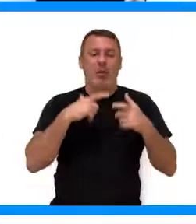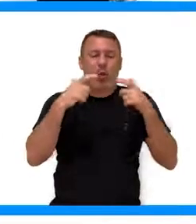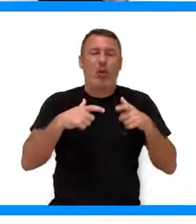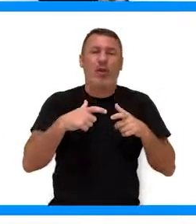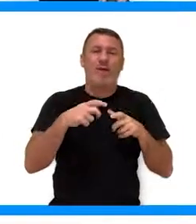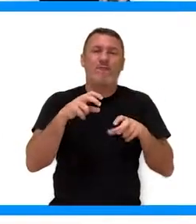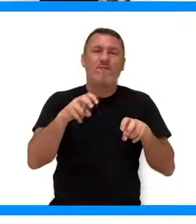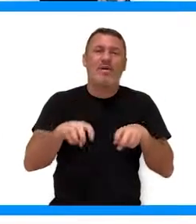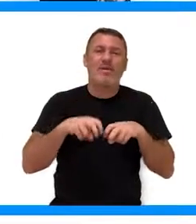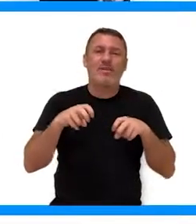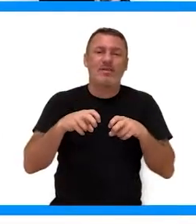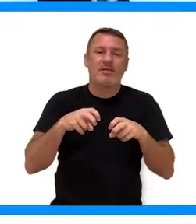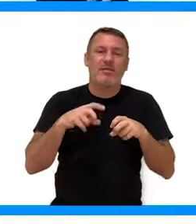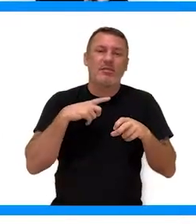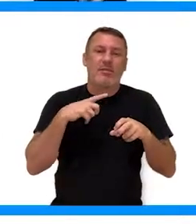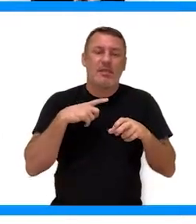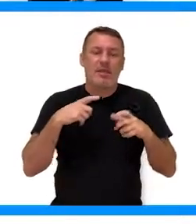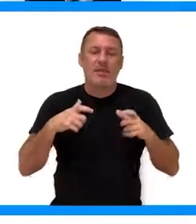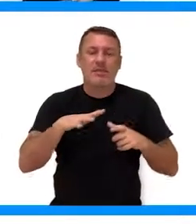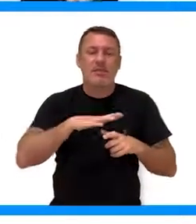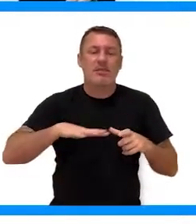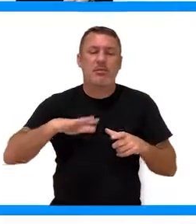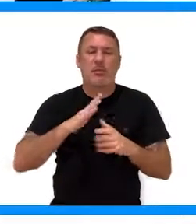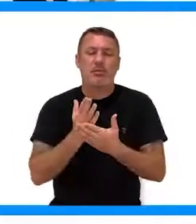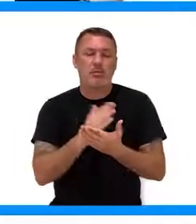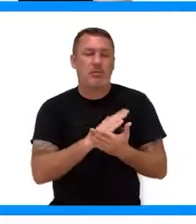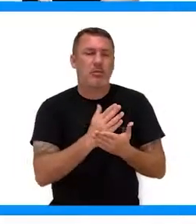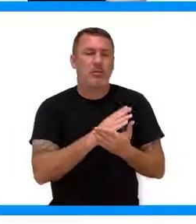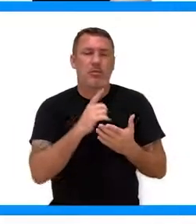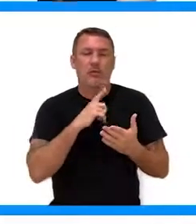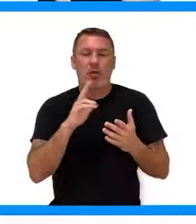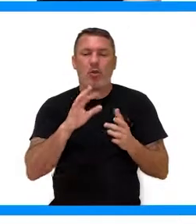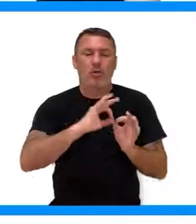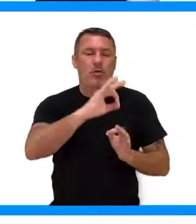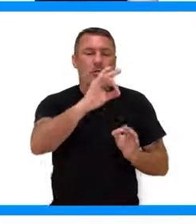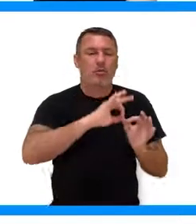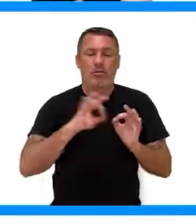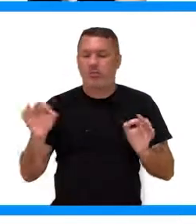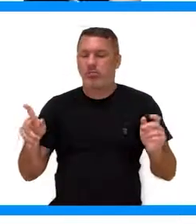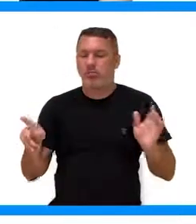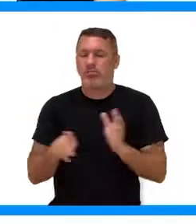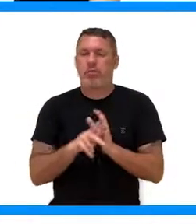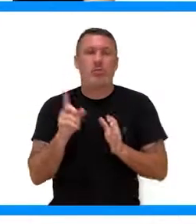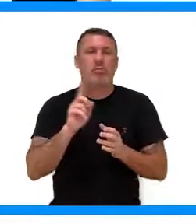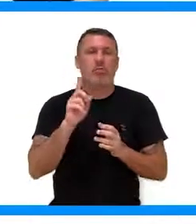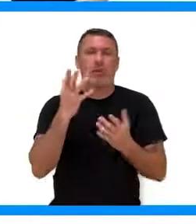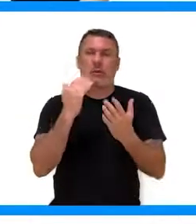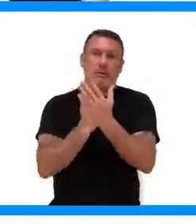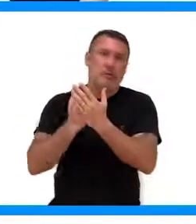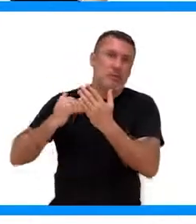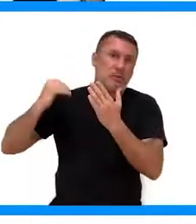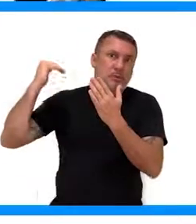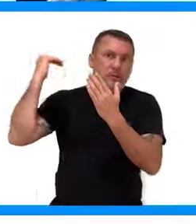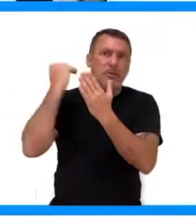reconfigurada, porque principalmente a partir do início do século XXI, o governo brasileiro ele vai subsidiar muitas